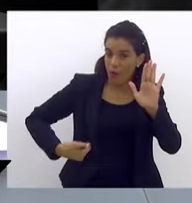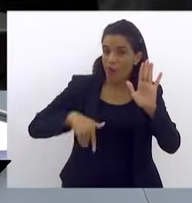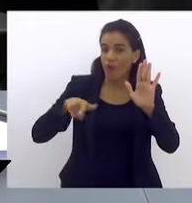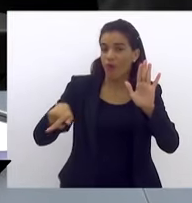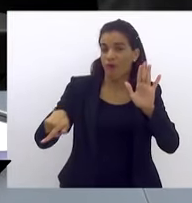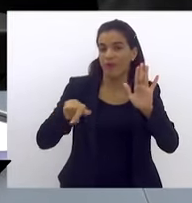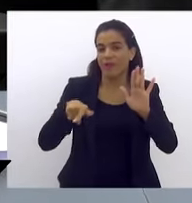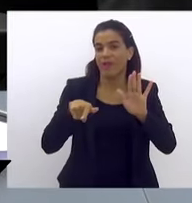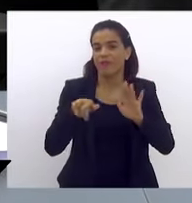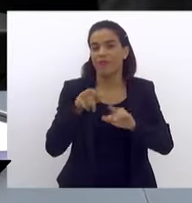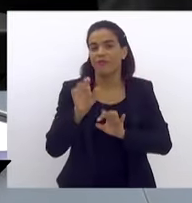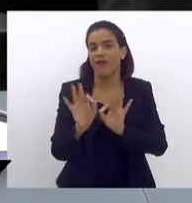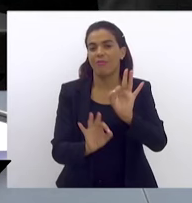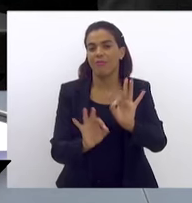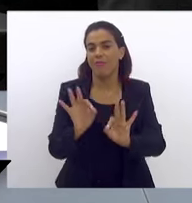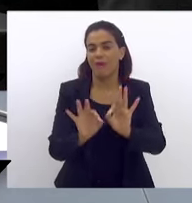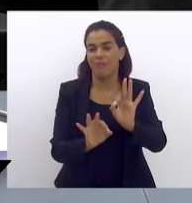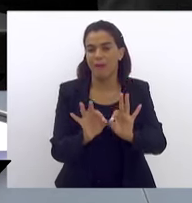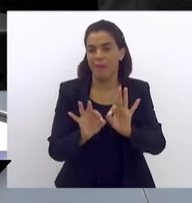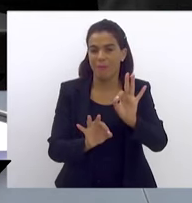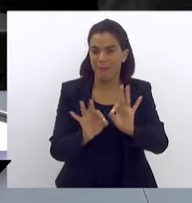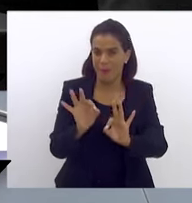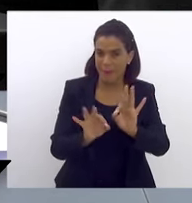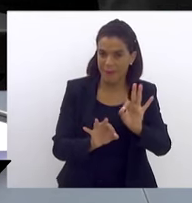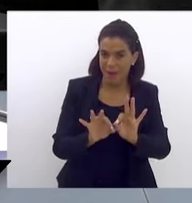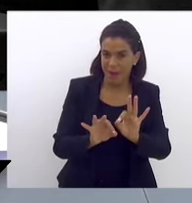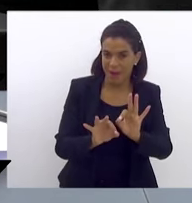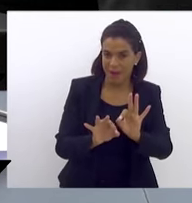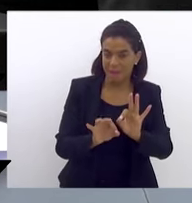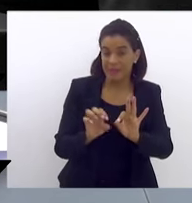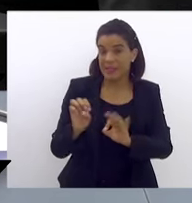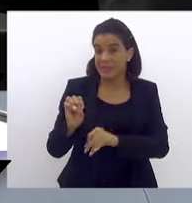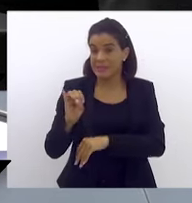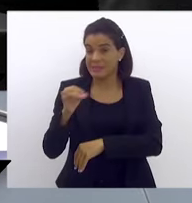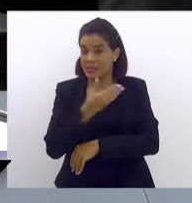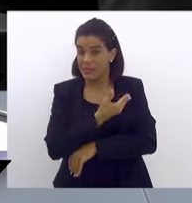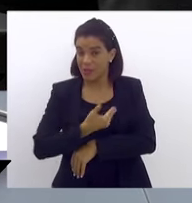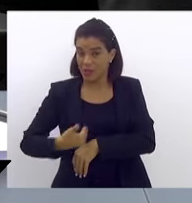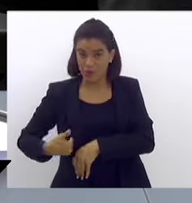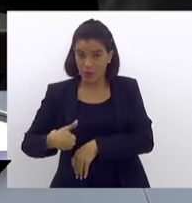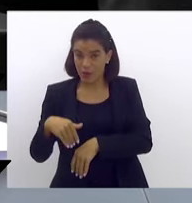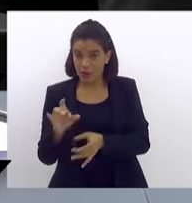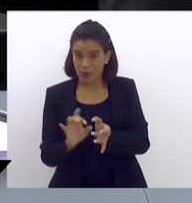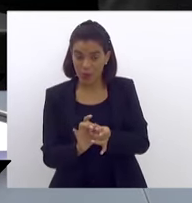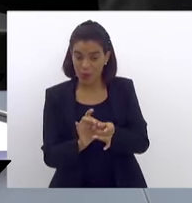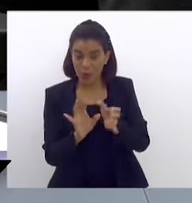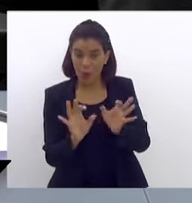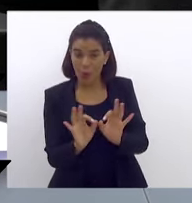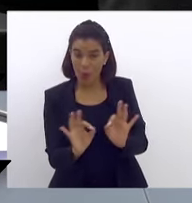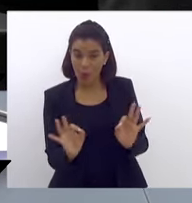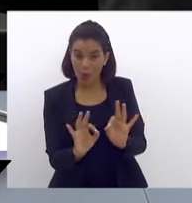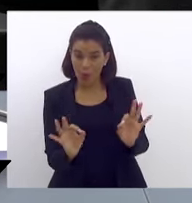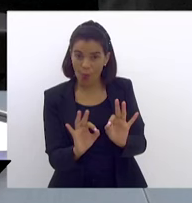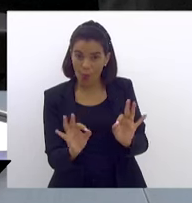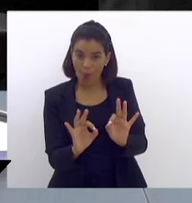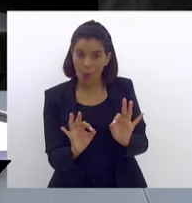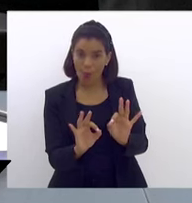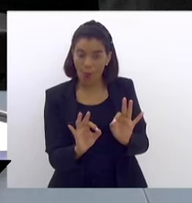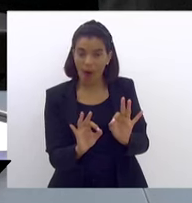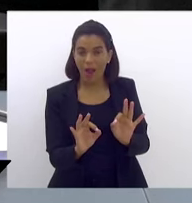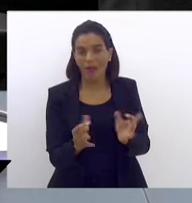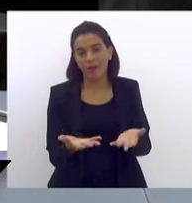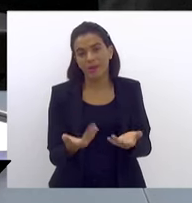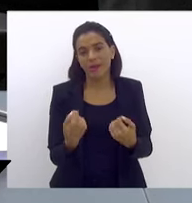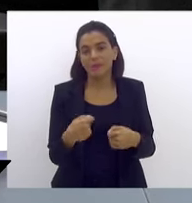regulamentar E se ele não regulamentar não faz o efeito que o autor queira então fica sempre na